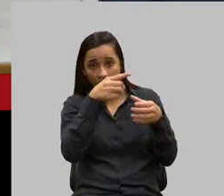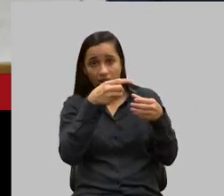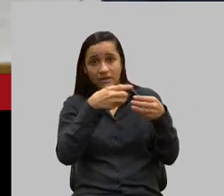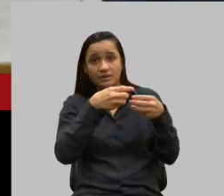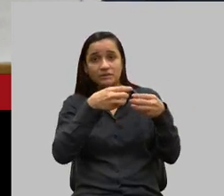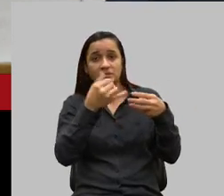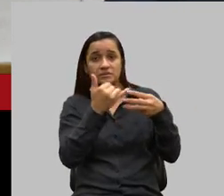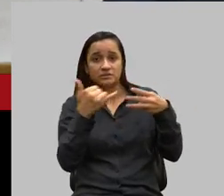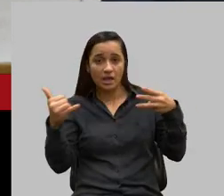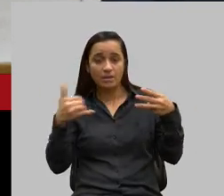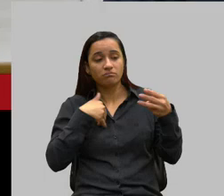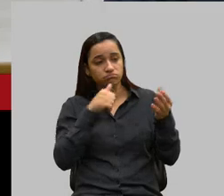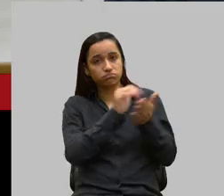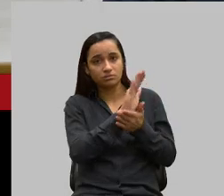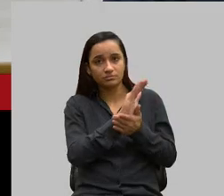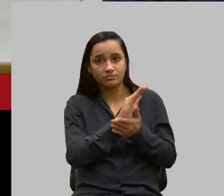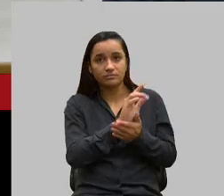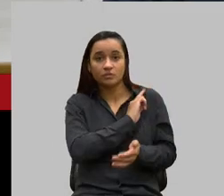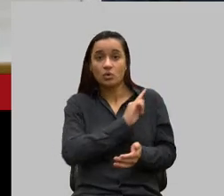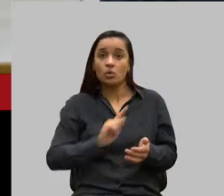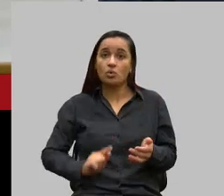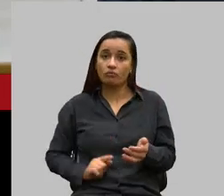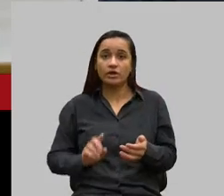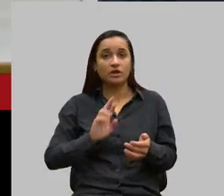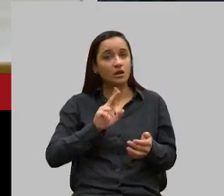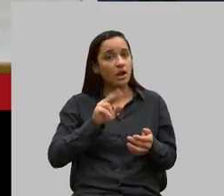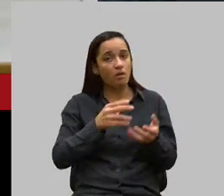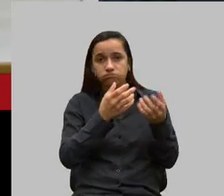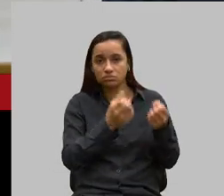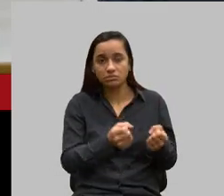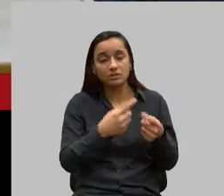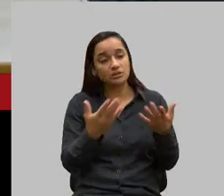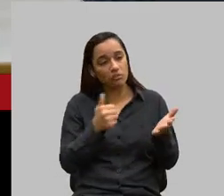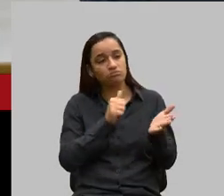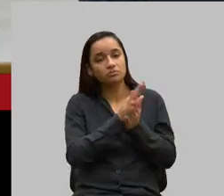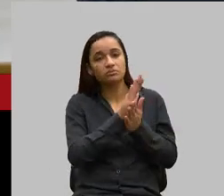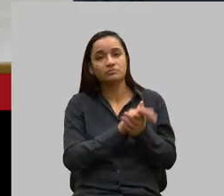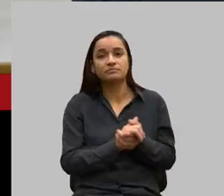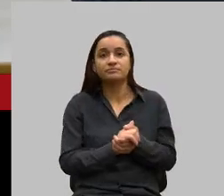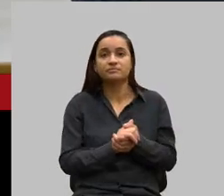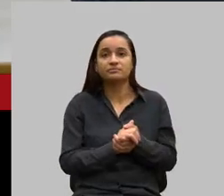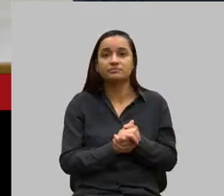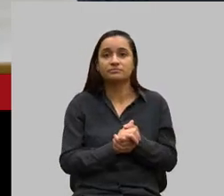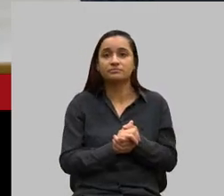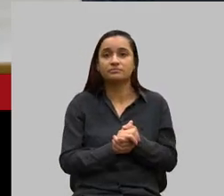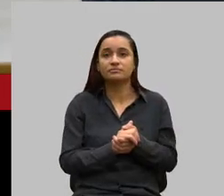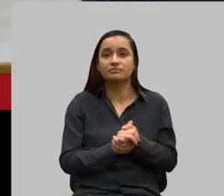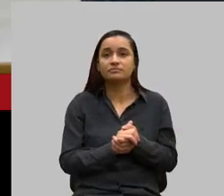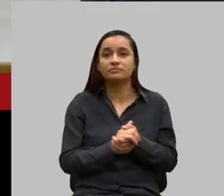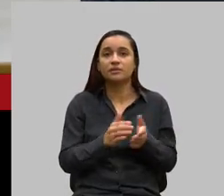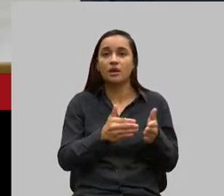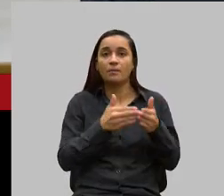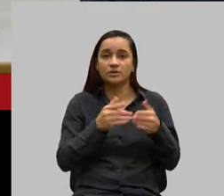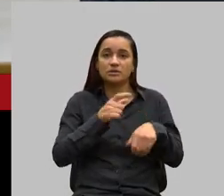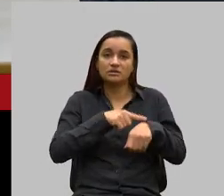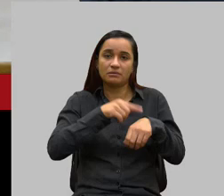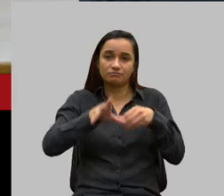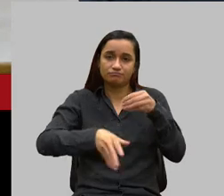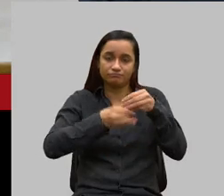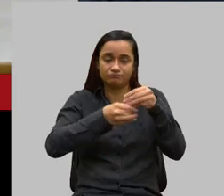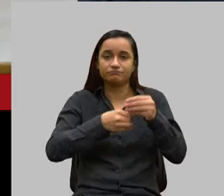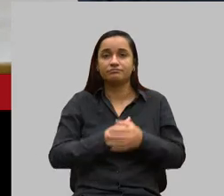meema não coadou e aí ele foi demitido gostaria de um pouco mais de tempo Pereira E